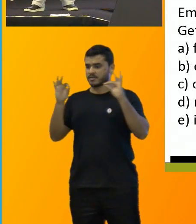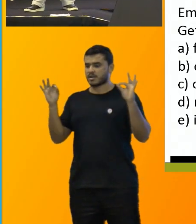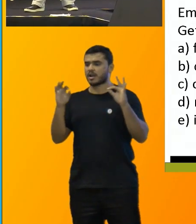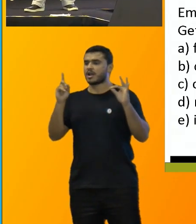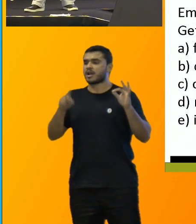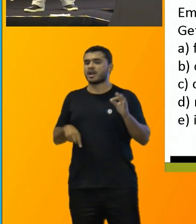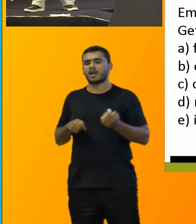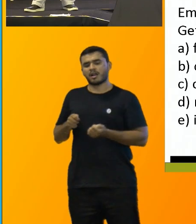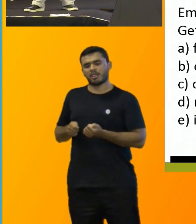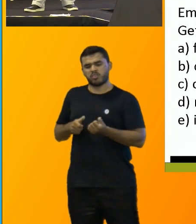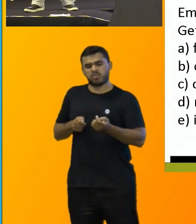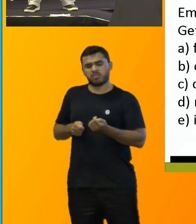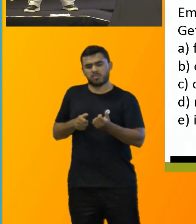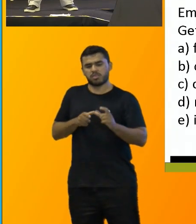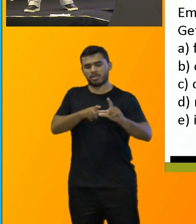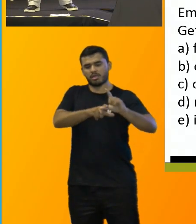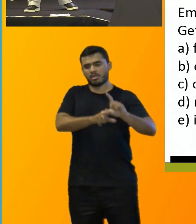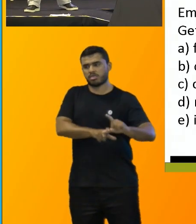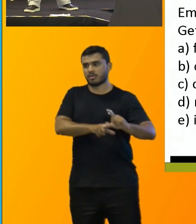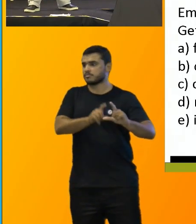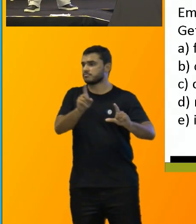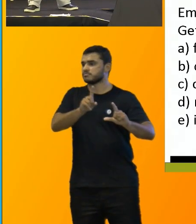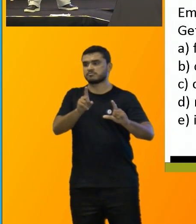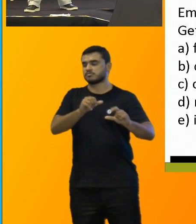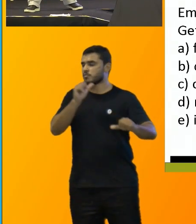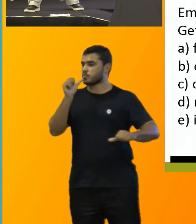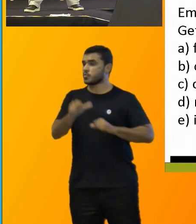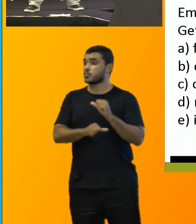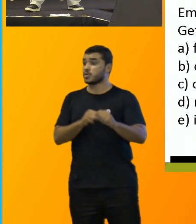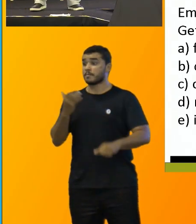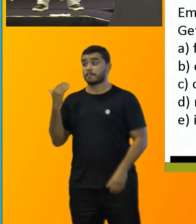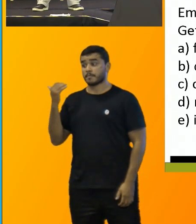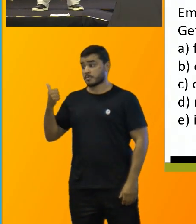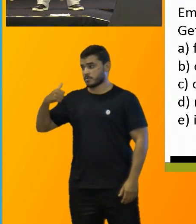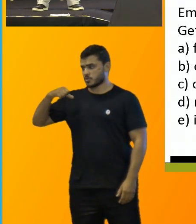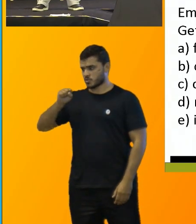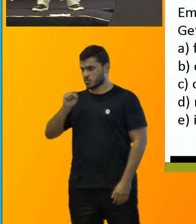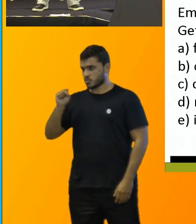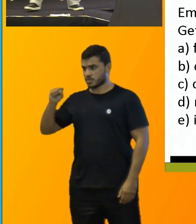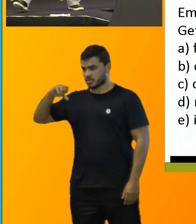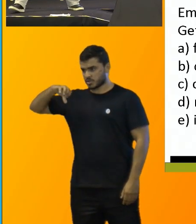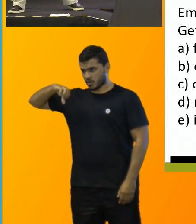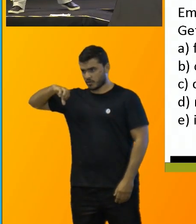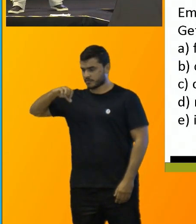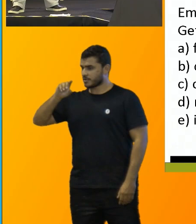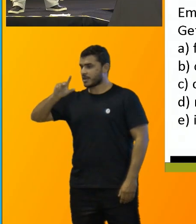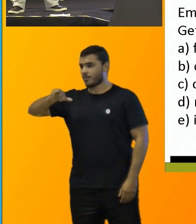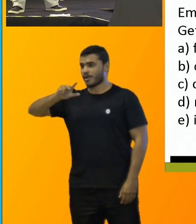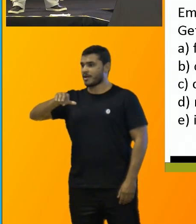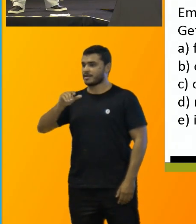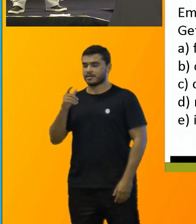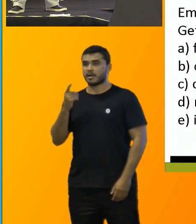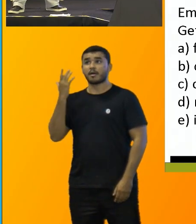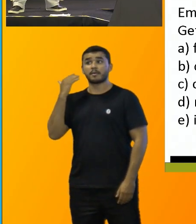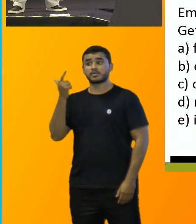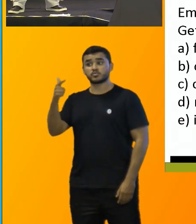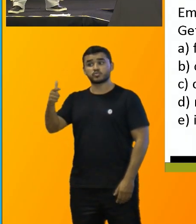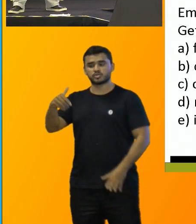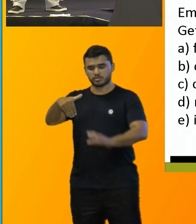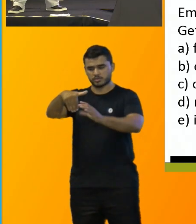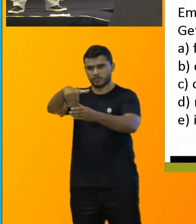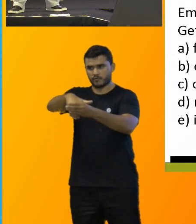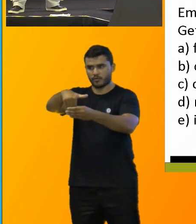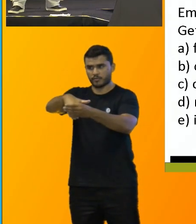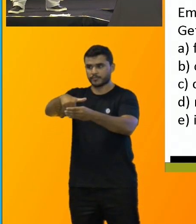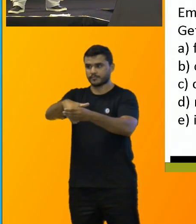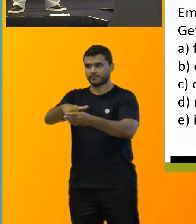favoritismo parasitário. Ei, anota aí, na República Velha não tinha justiça eleitoral. Anota aí que na República Velha o voto